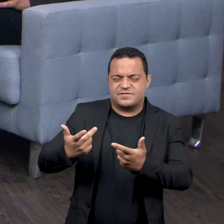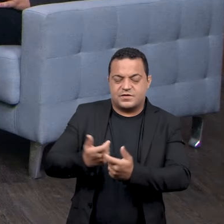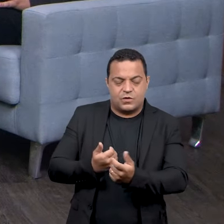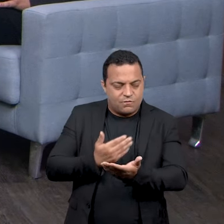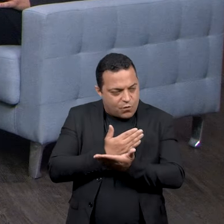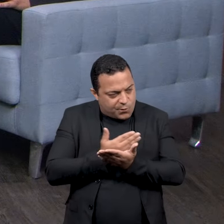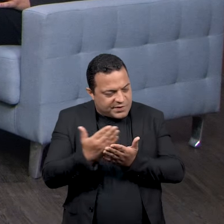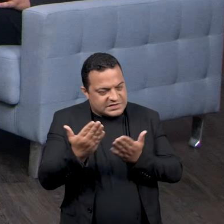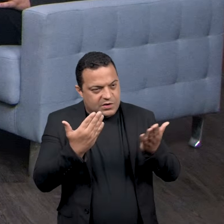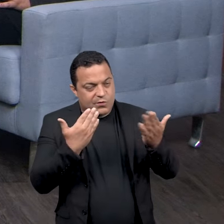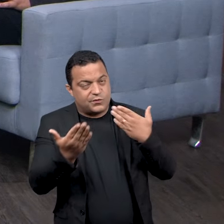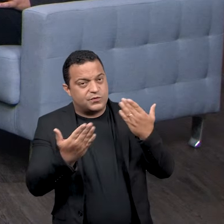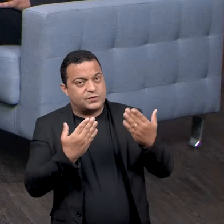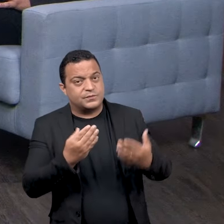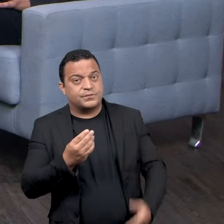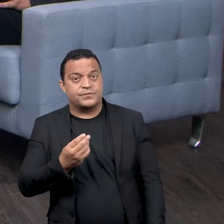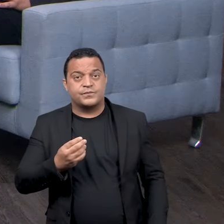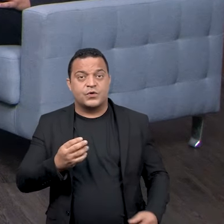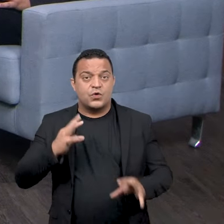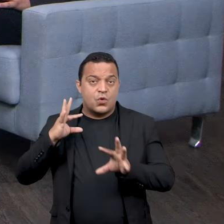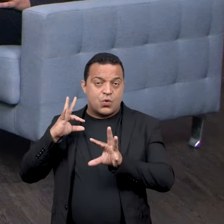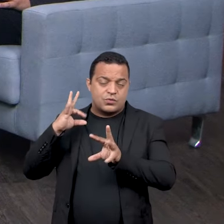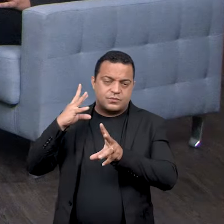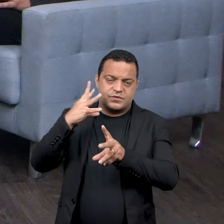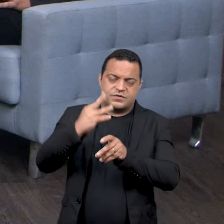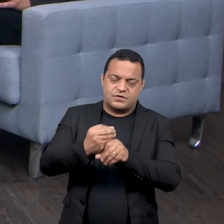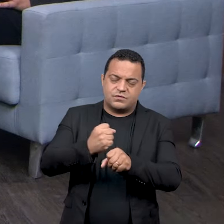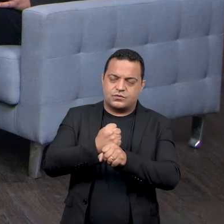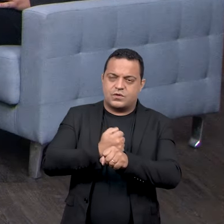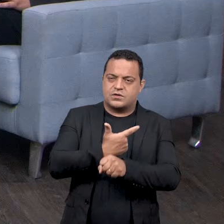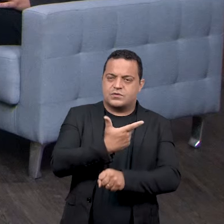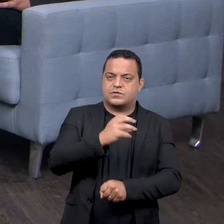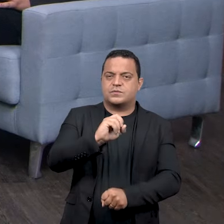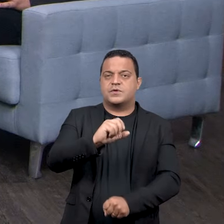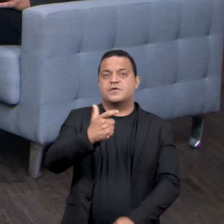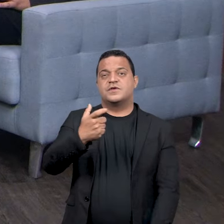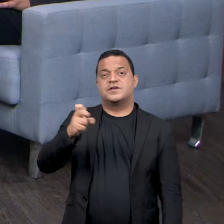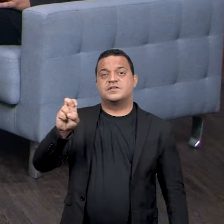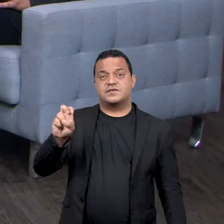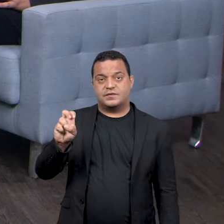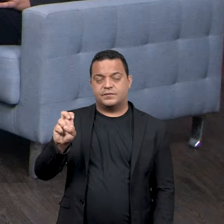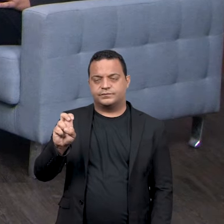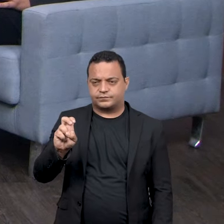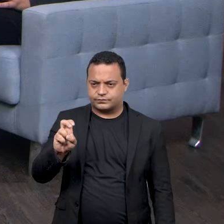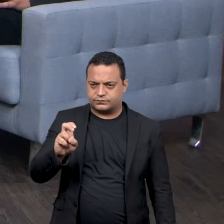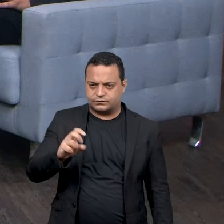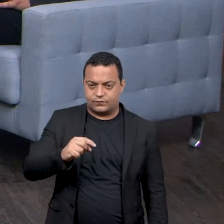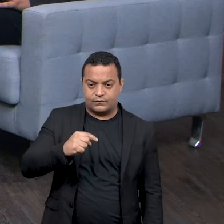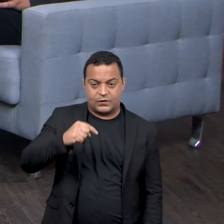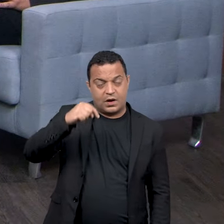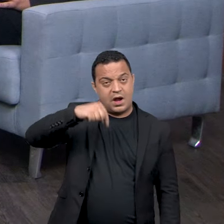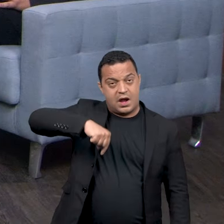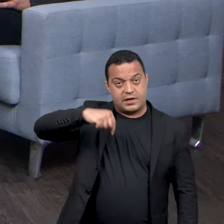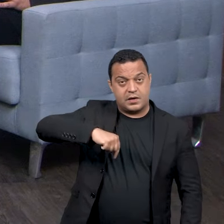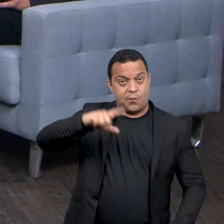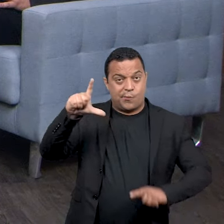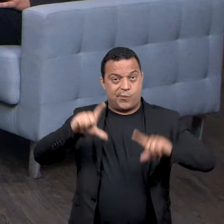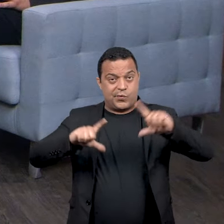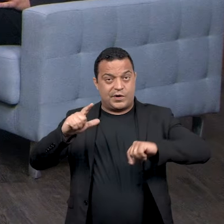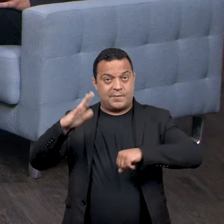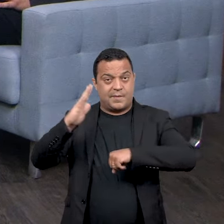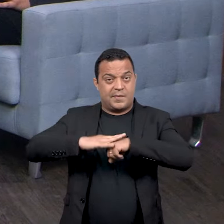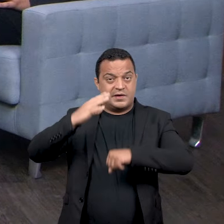vamos conversar um pouco a respeito do que foi o ano de 2025. O programa Mais Sábios é exibido aos domingos